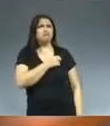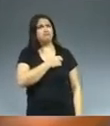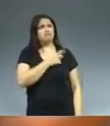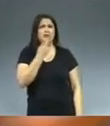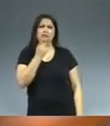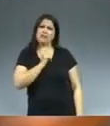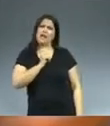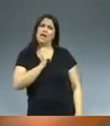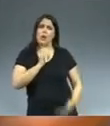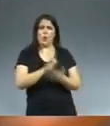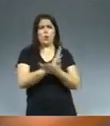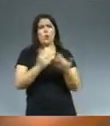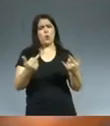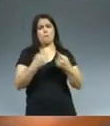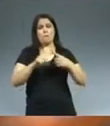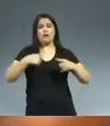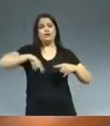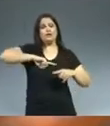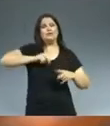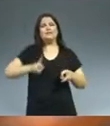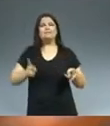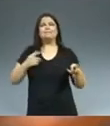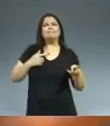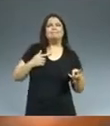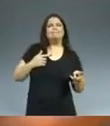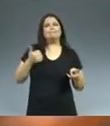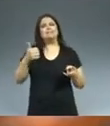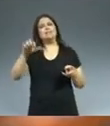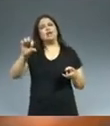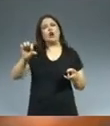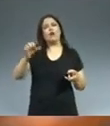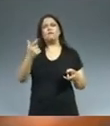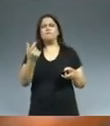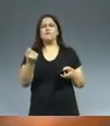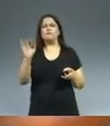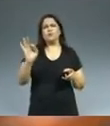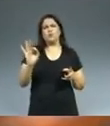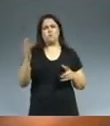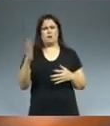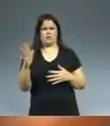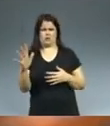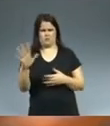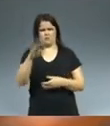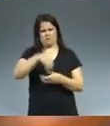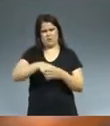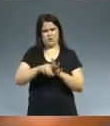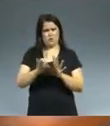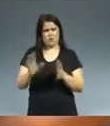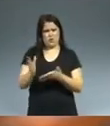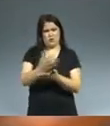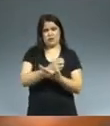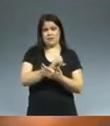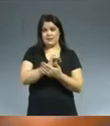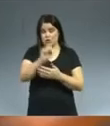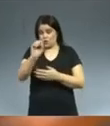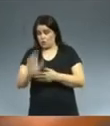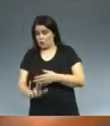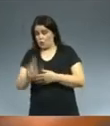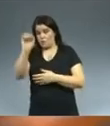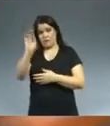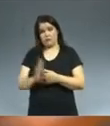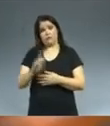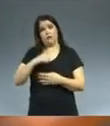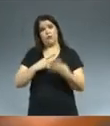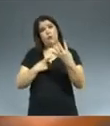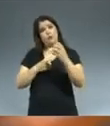então ele declara ter a gente fica sempre nos 19 entre 19 e 20 por cento aí quando a gente vai para a região sul do Brasil